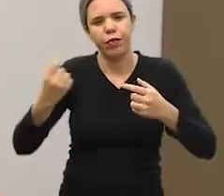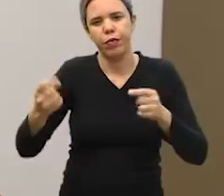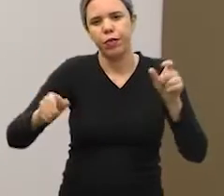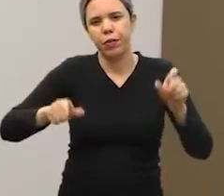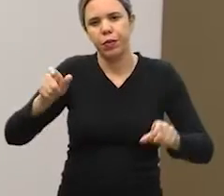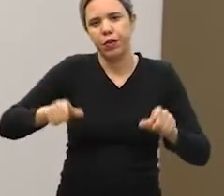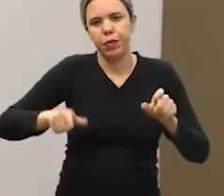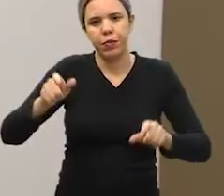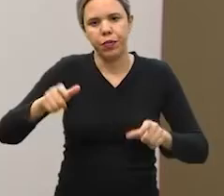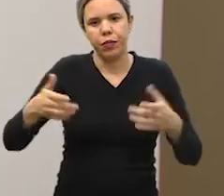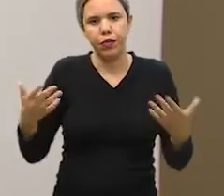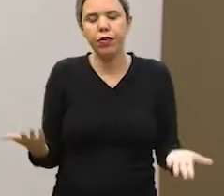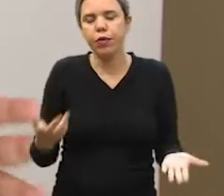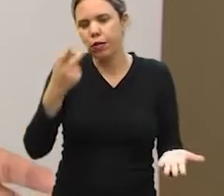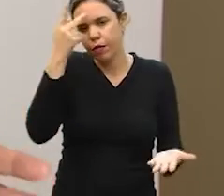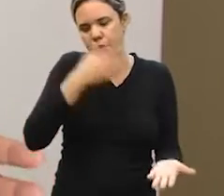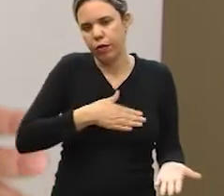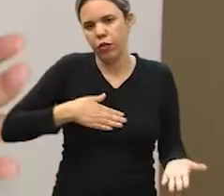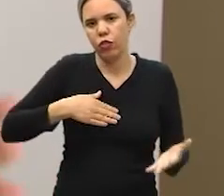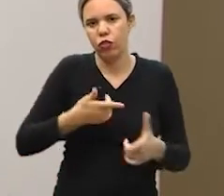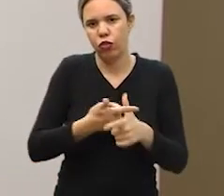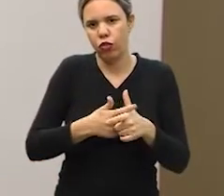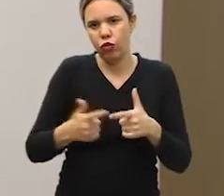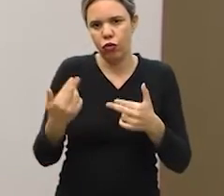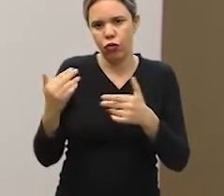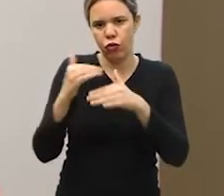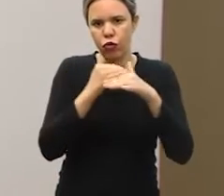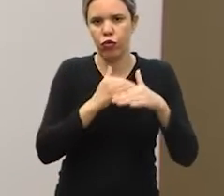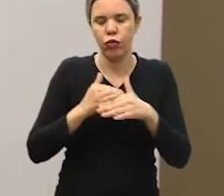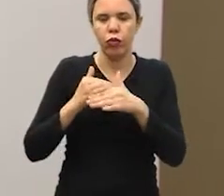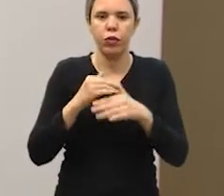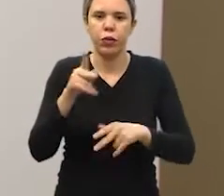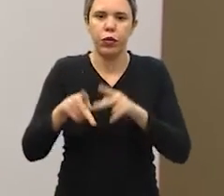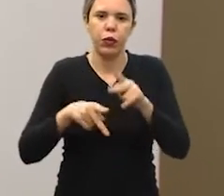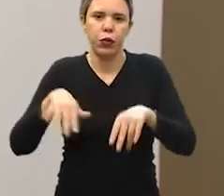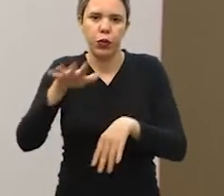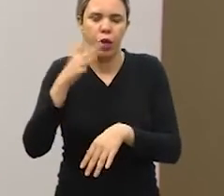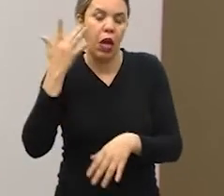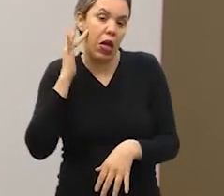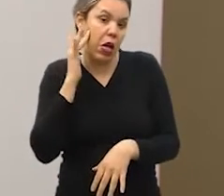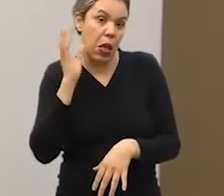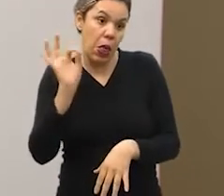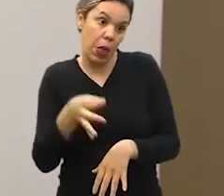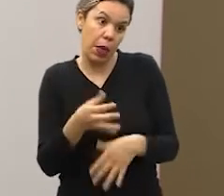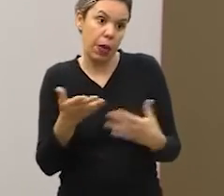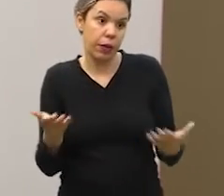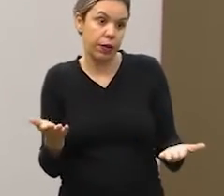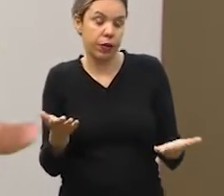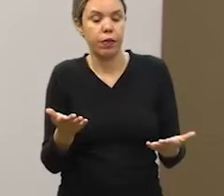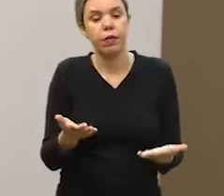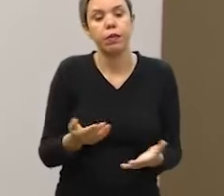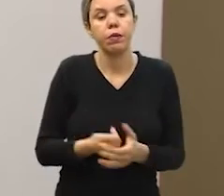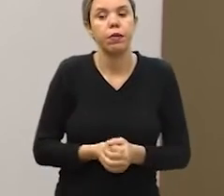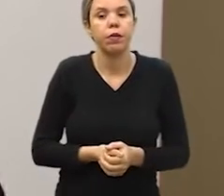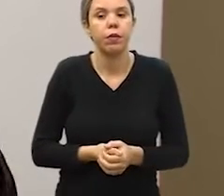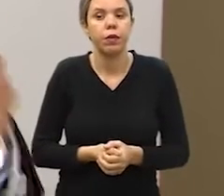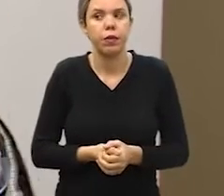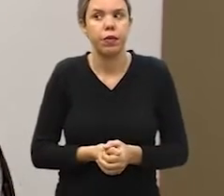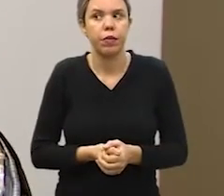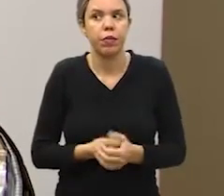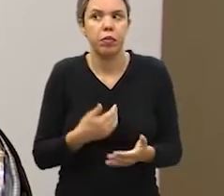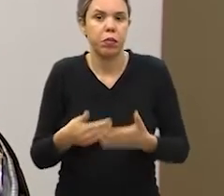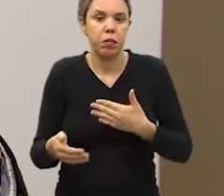cada um, né? Tem gente que gosta de dividir de forma igual, tem gente que acha que isso é o certo, né? Porque